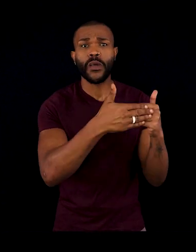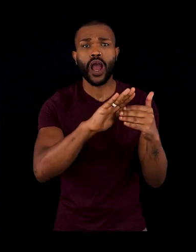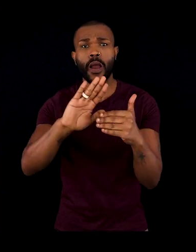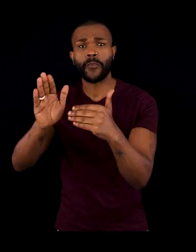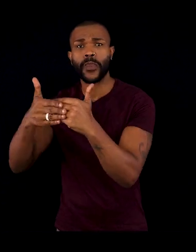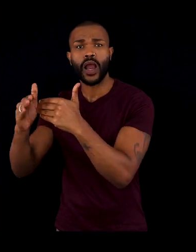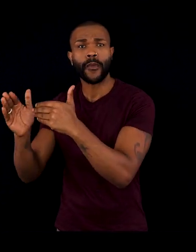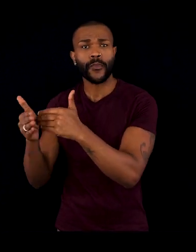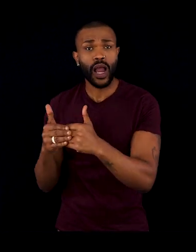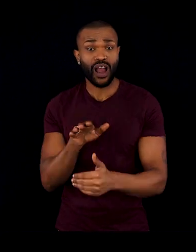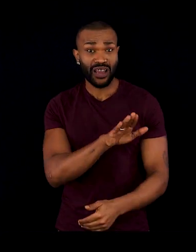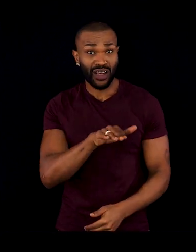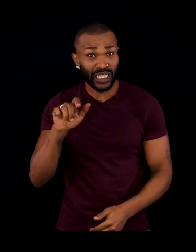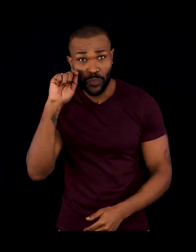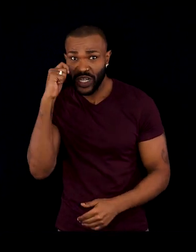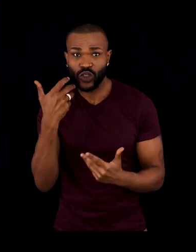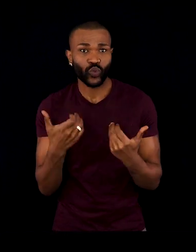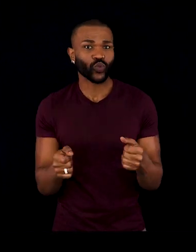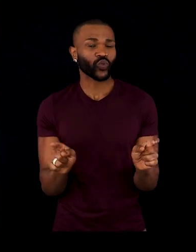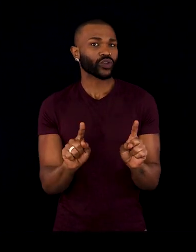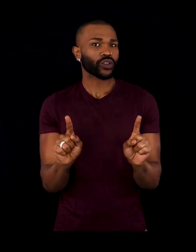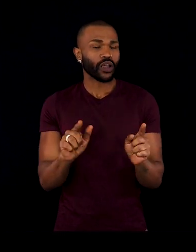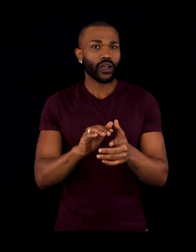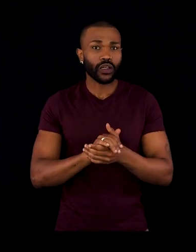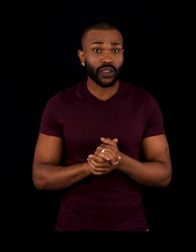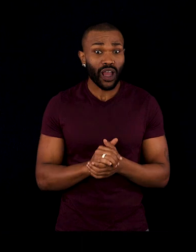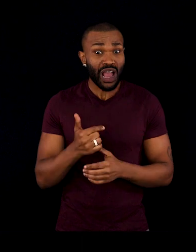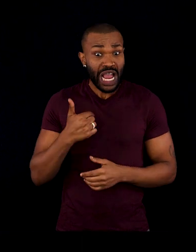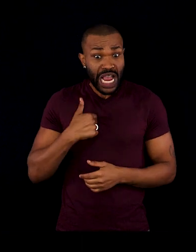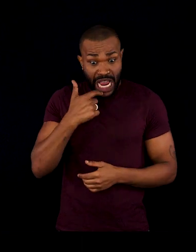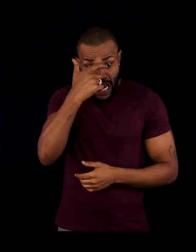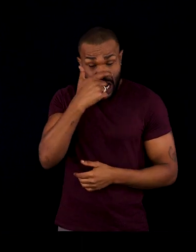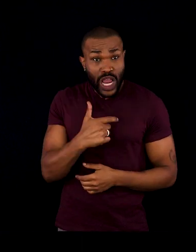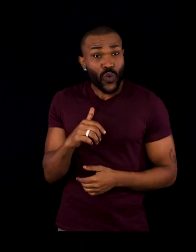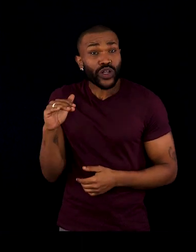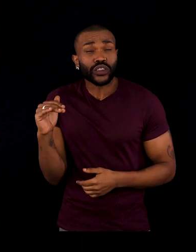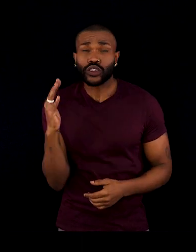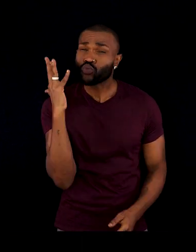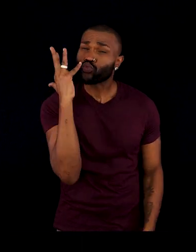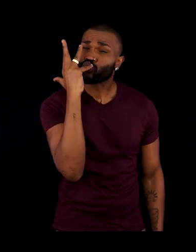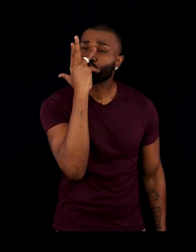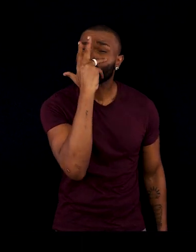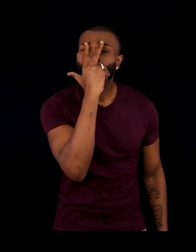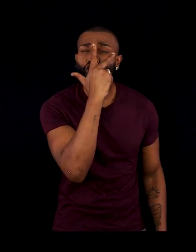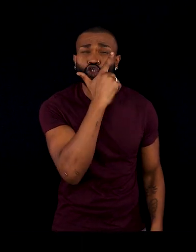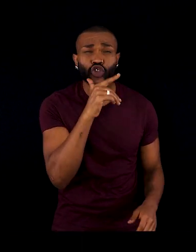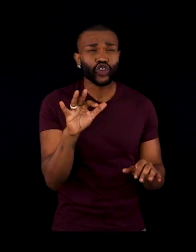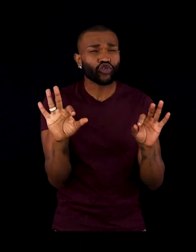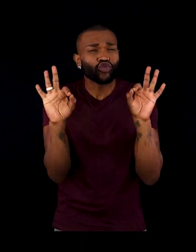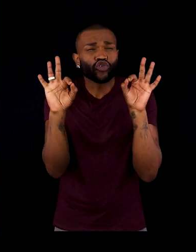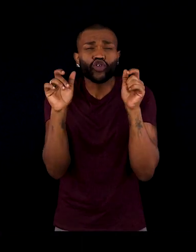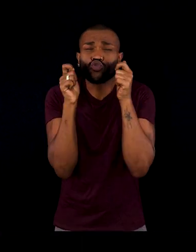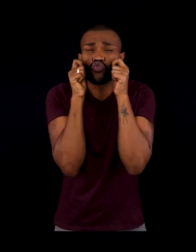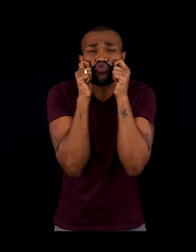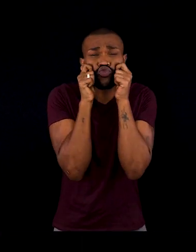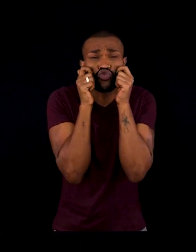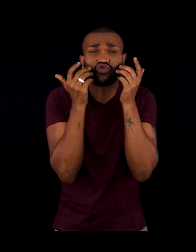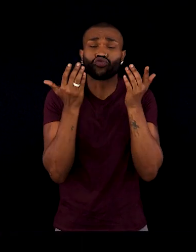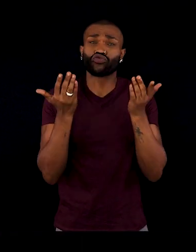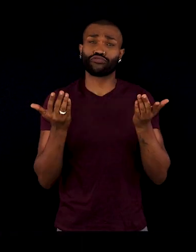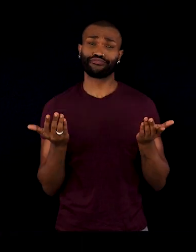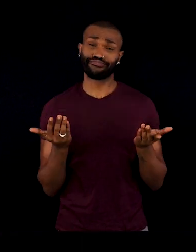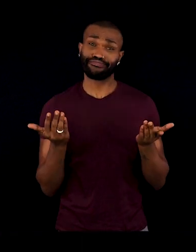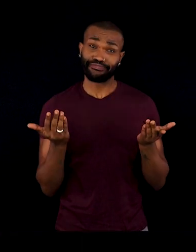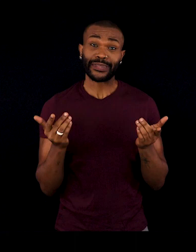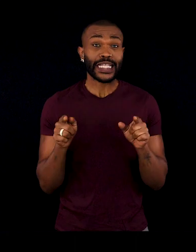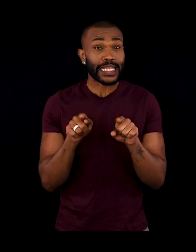criança preta. E ora que eu era uma criança bonitinha, elegante, tudo, até um